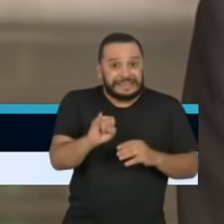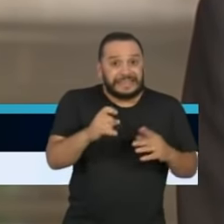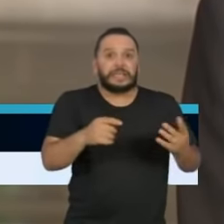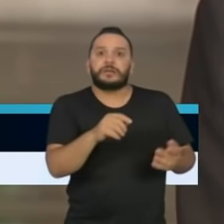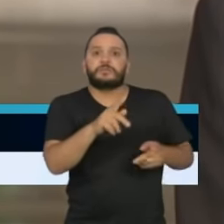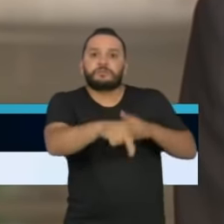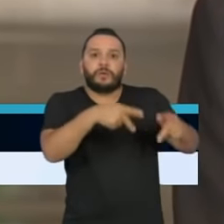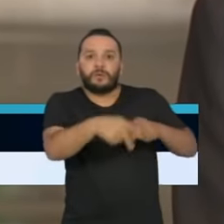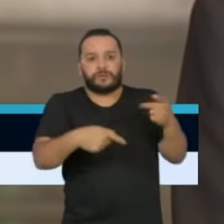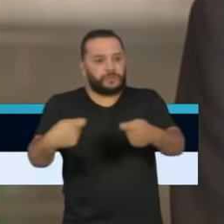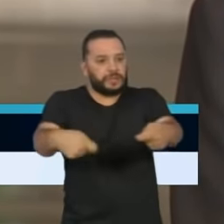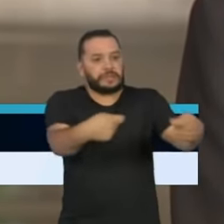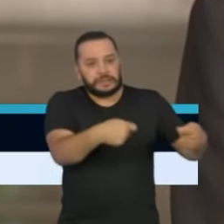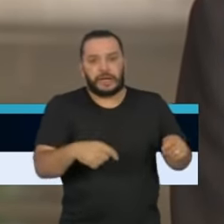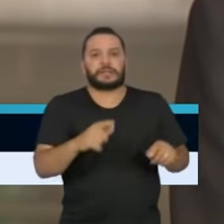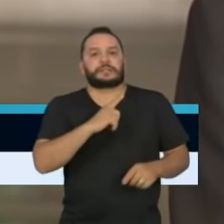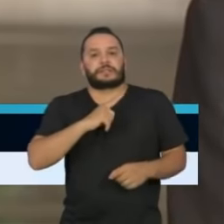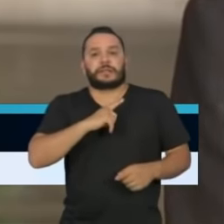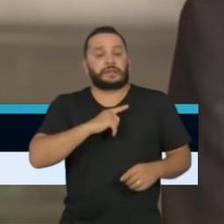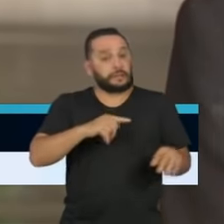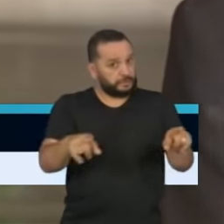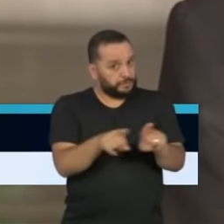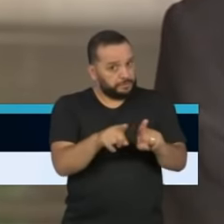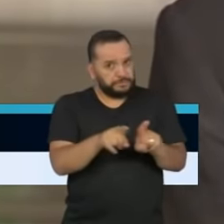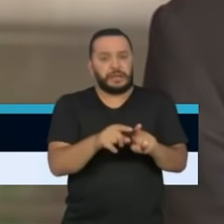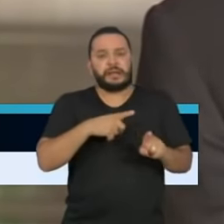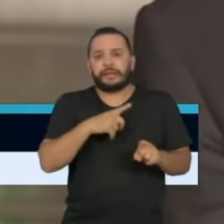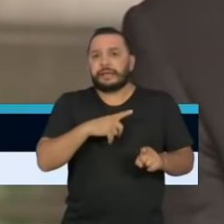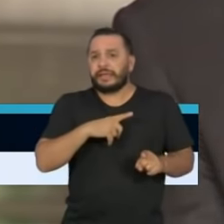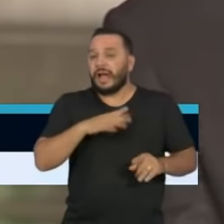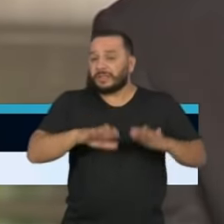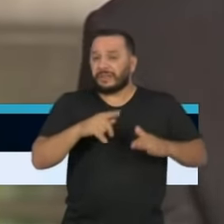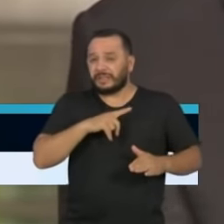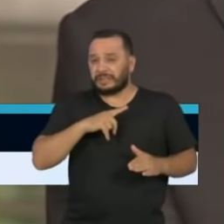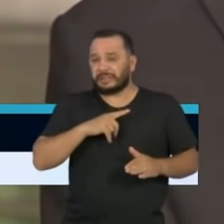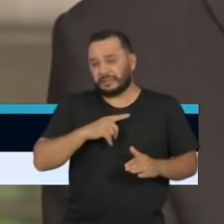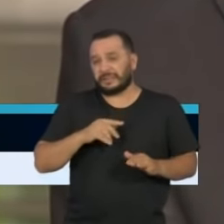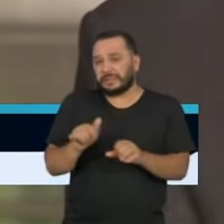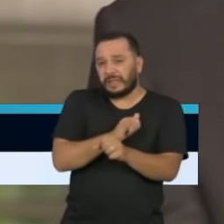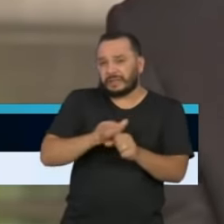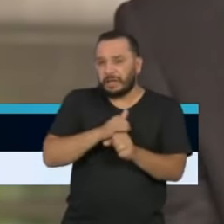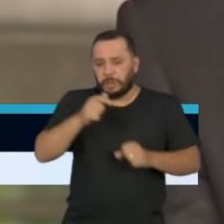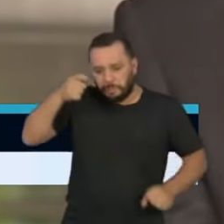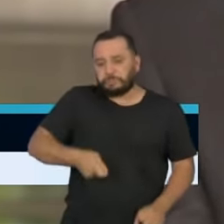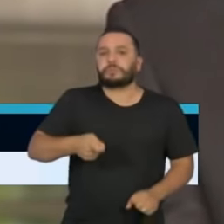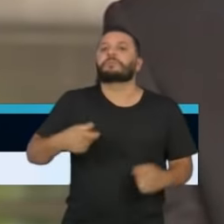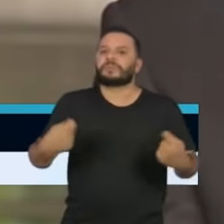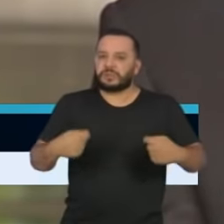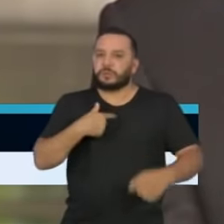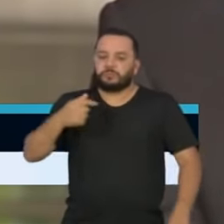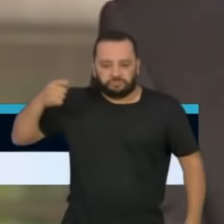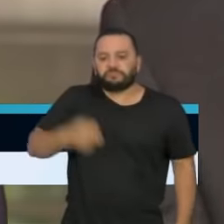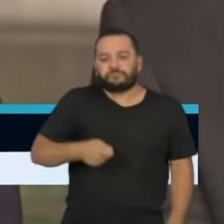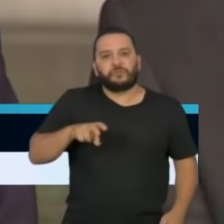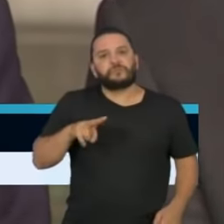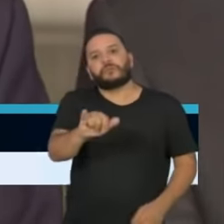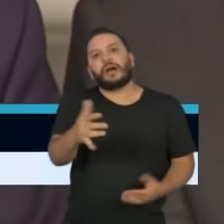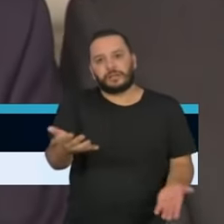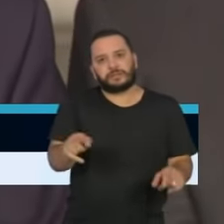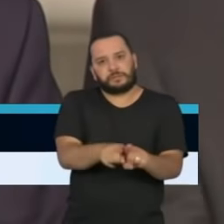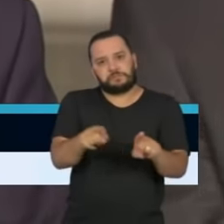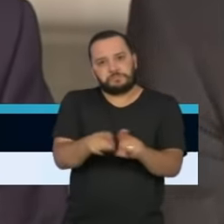da população e ao comando, se necessário for, para medidas mais rigorosas que vierem a ser necessárias e aplicáveis às ruas e